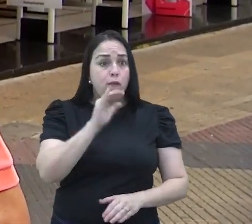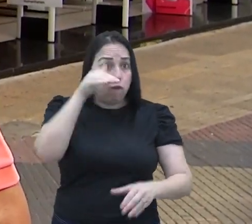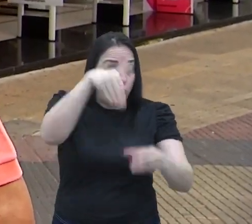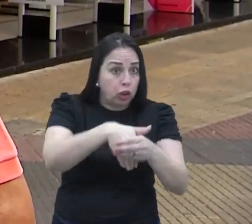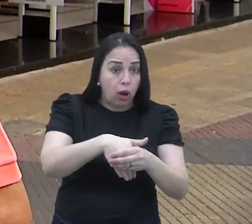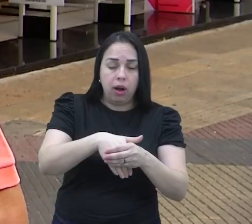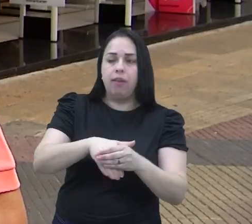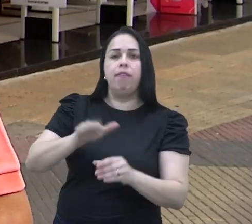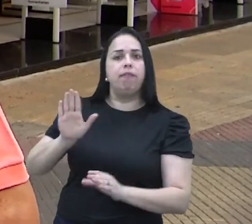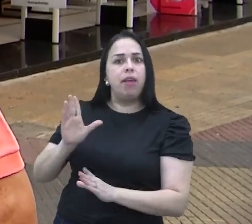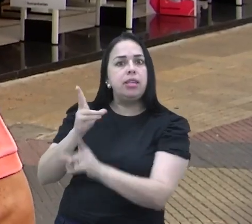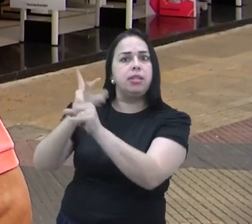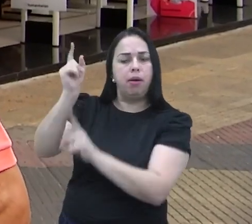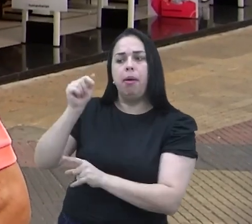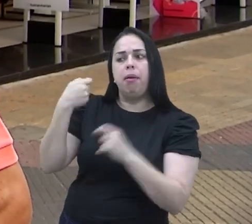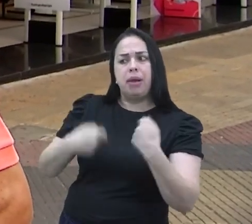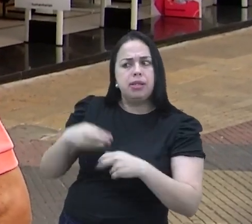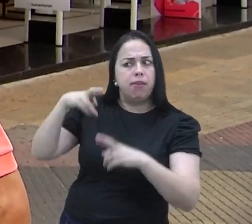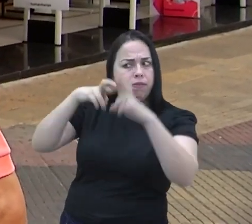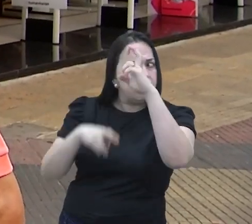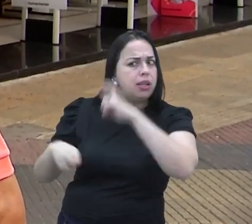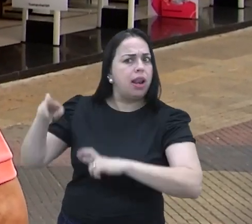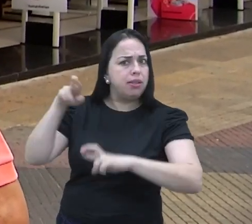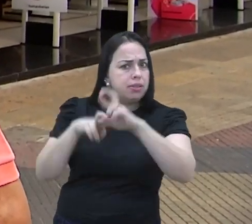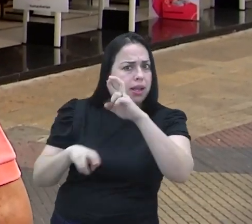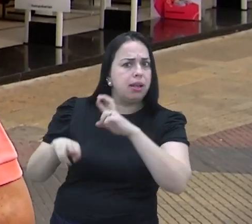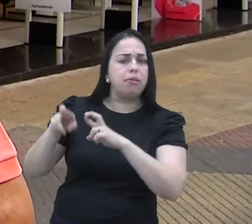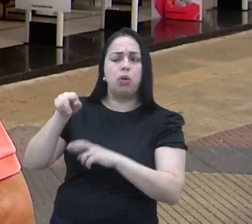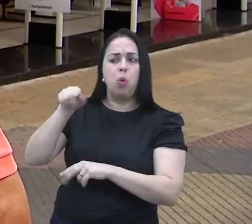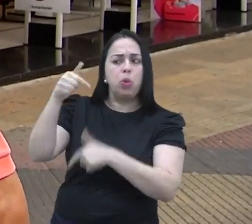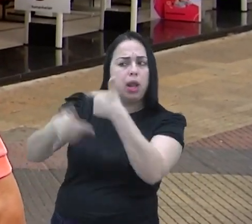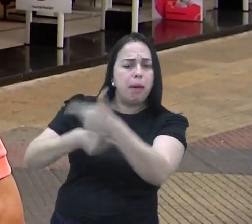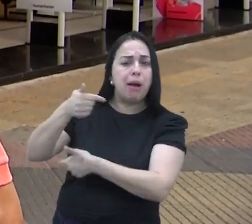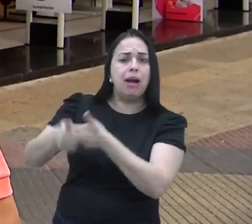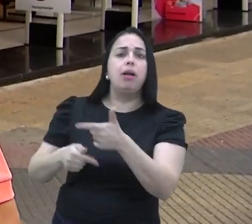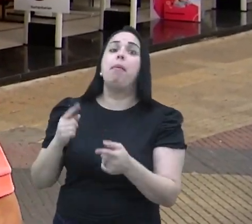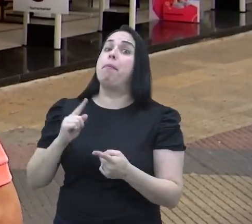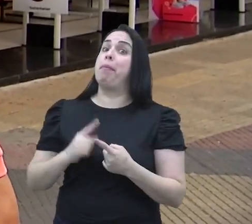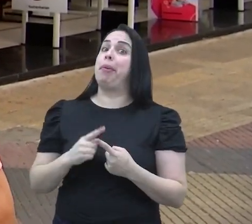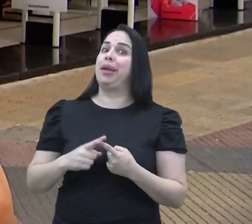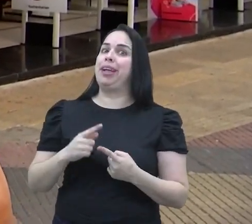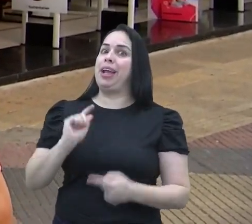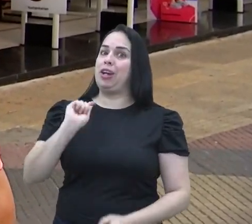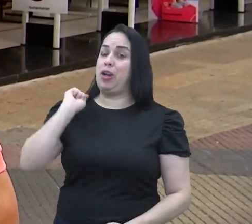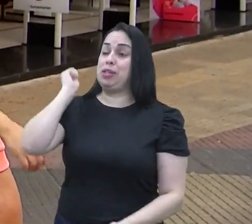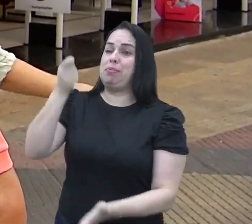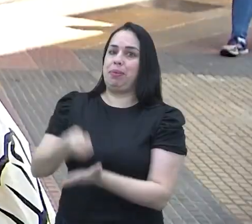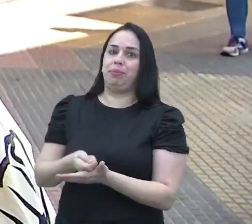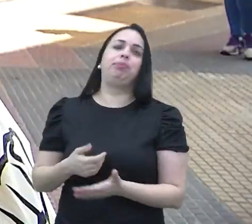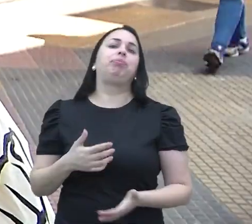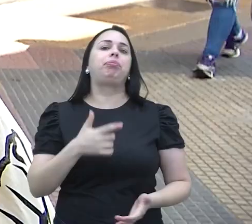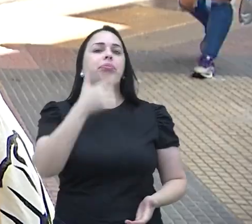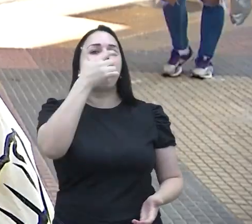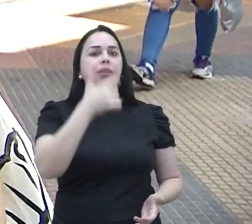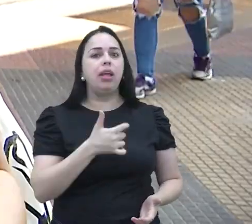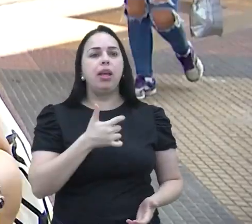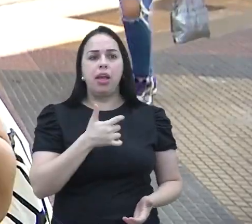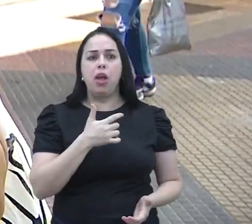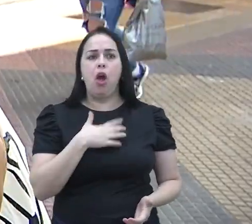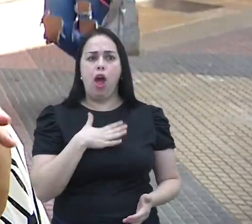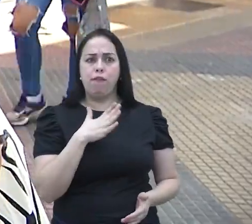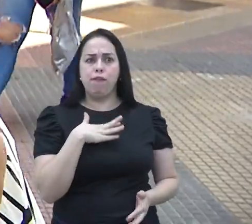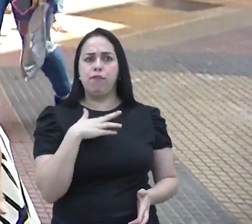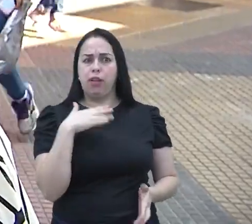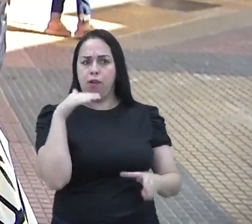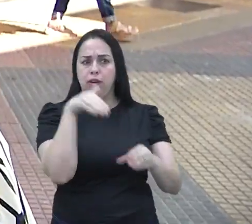seu candidato, tem que fiscalizar as suas obras, fiscalizar o seu trabalho, até porque ele é pago para isso, né? Eu sou assim, quem eu votei